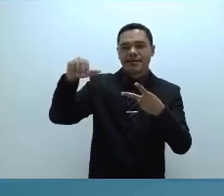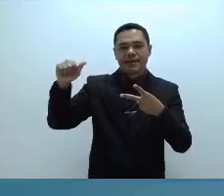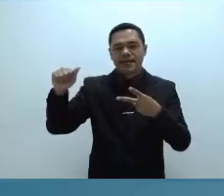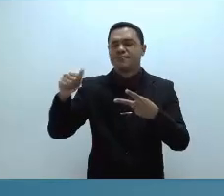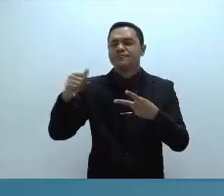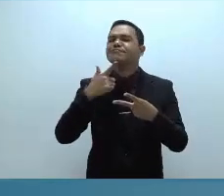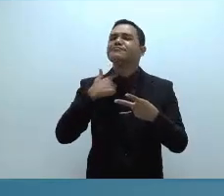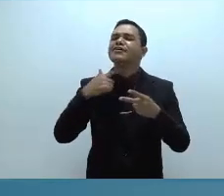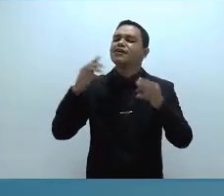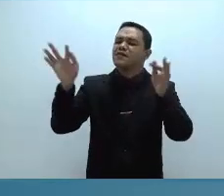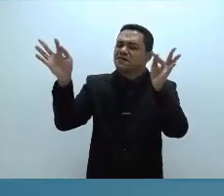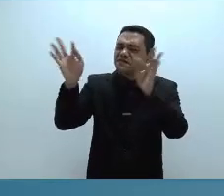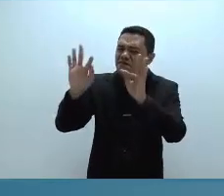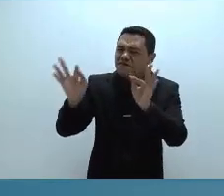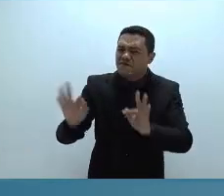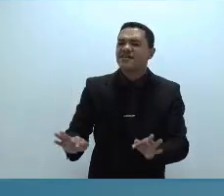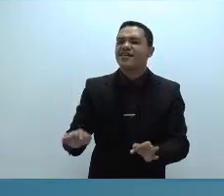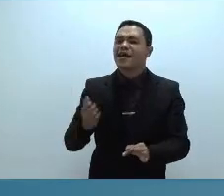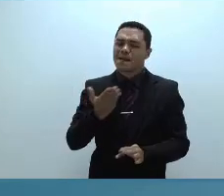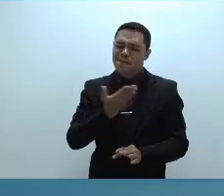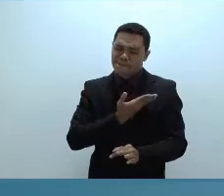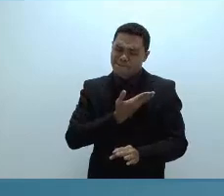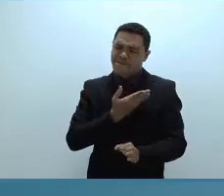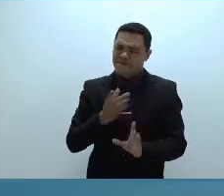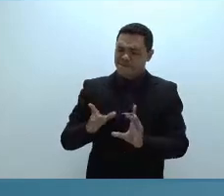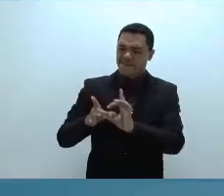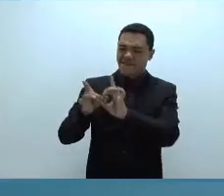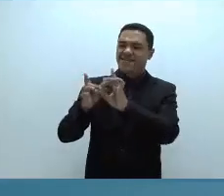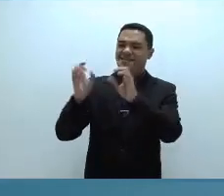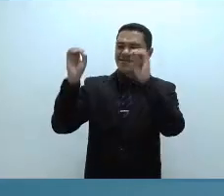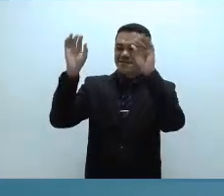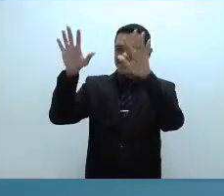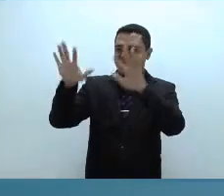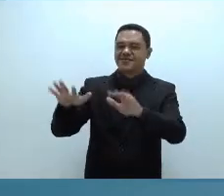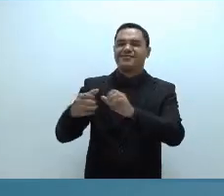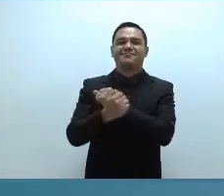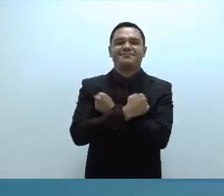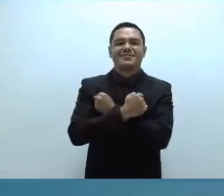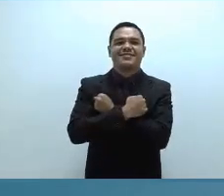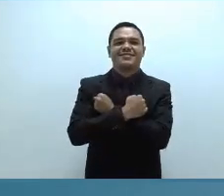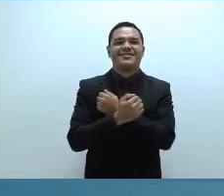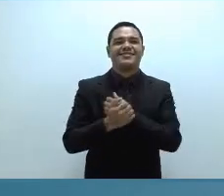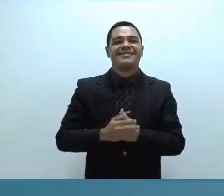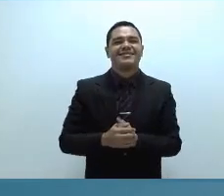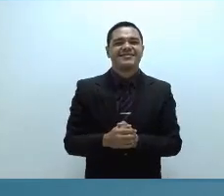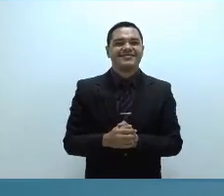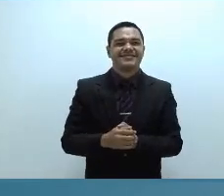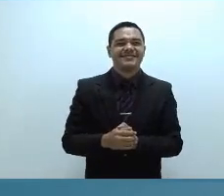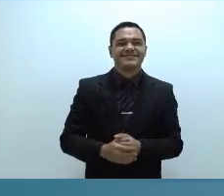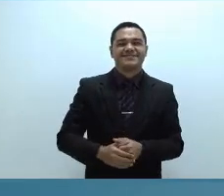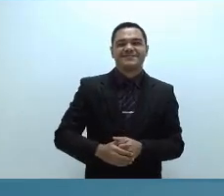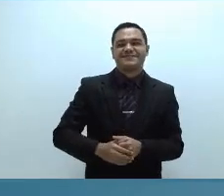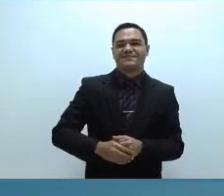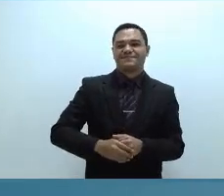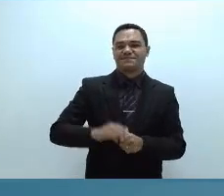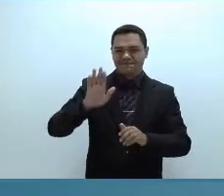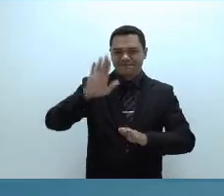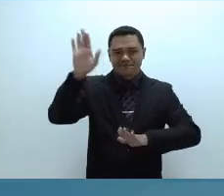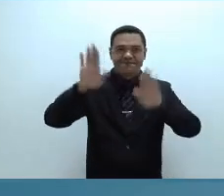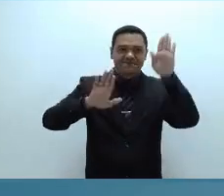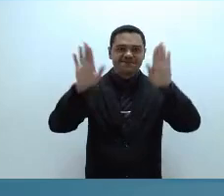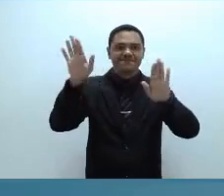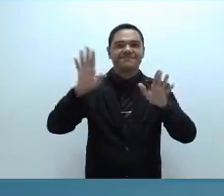abraço. Obrigado, desembargador da quarta. A palavra continua facultada. Peço a palavra,